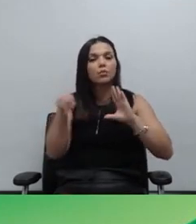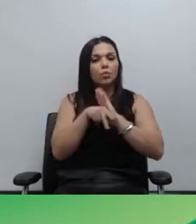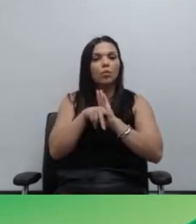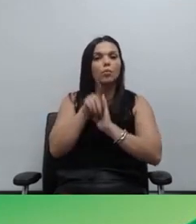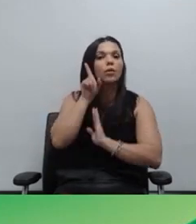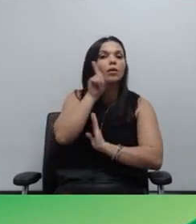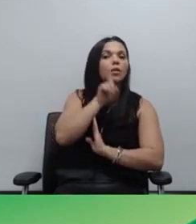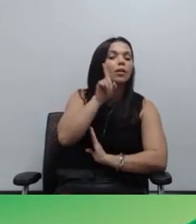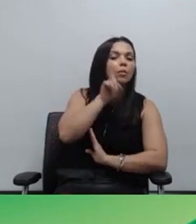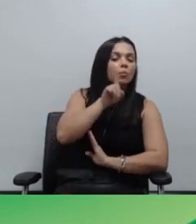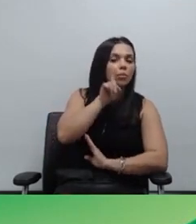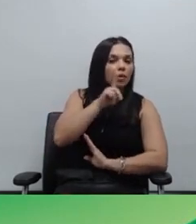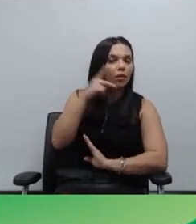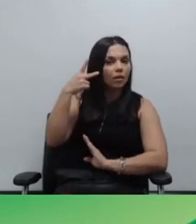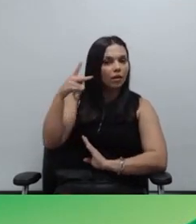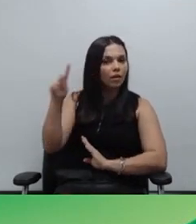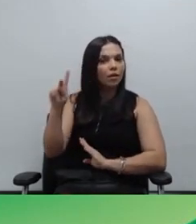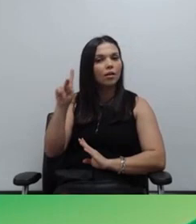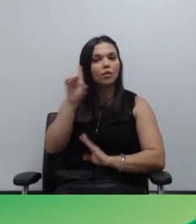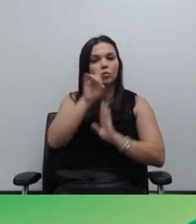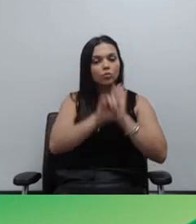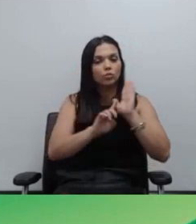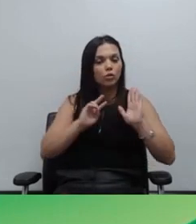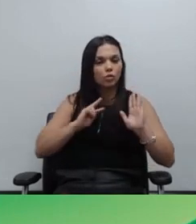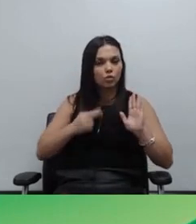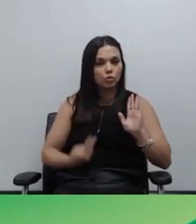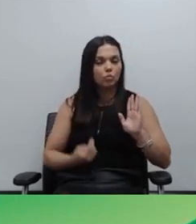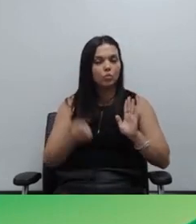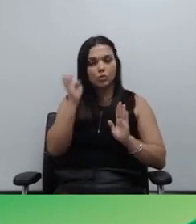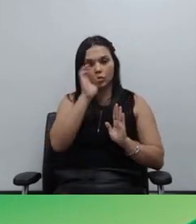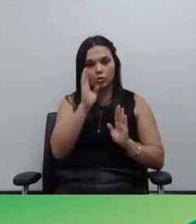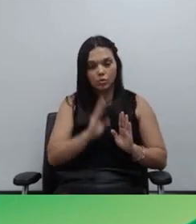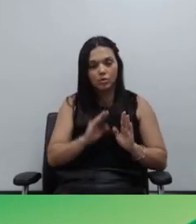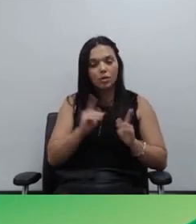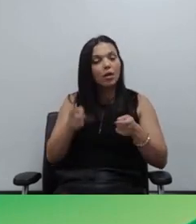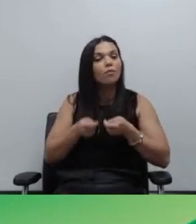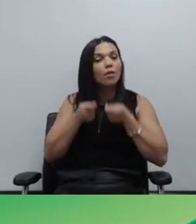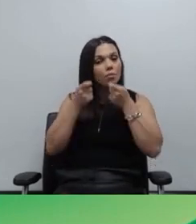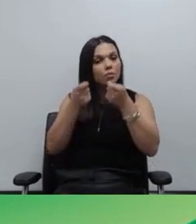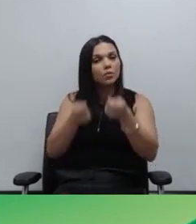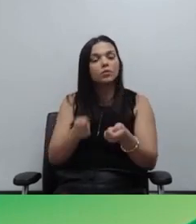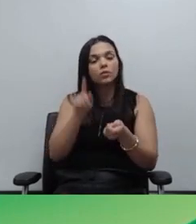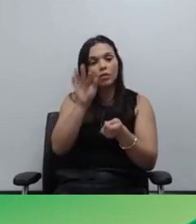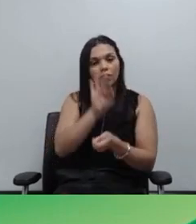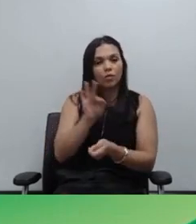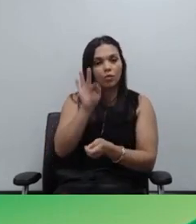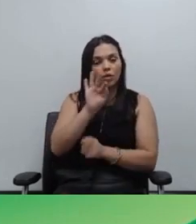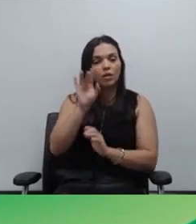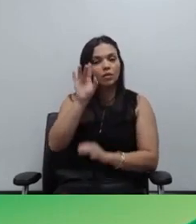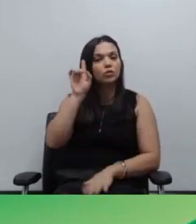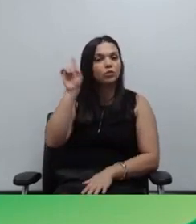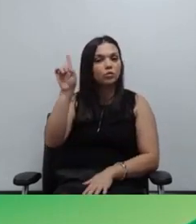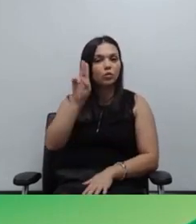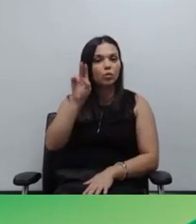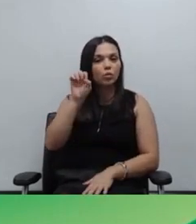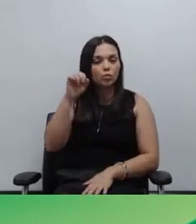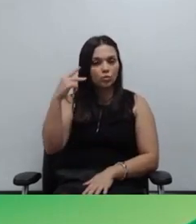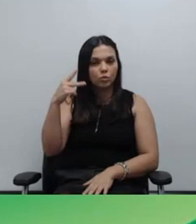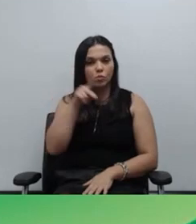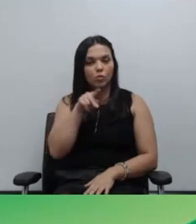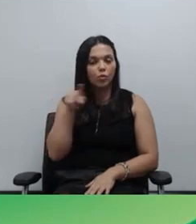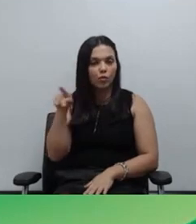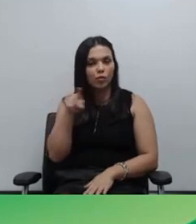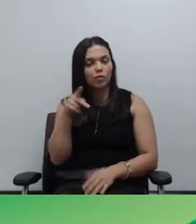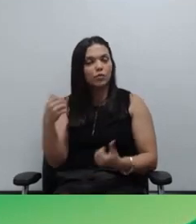foi apresentado à banca examinadora do Programa de Pós-Graduação em Direito da Faculdade de Direito da Universidade de São Paulo, sob a orientação do professor associado Dr. André